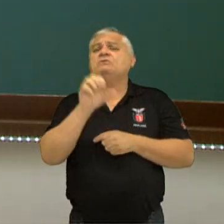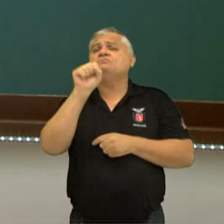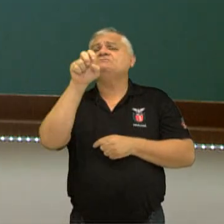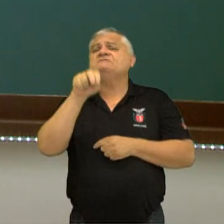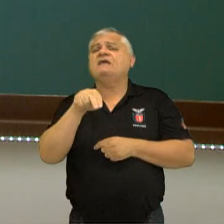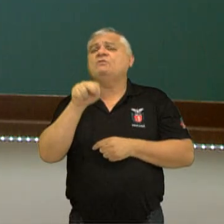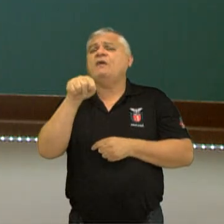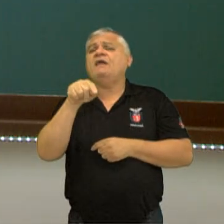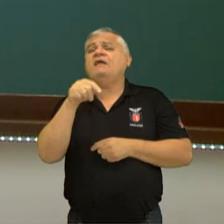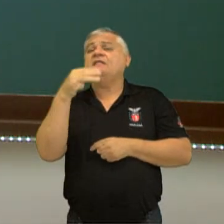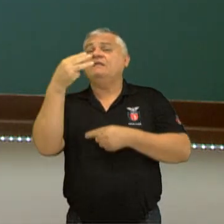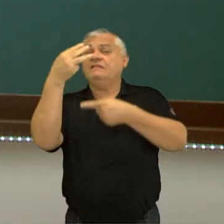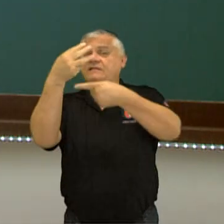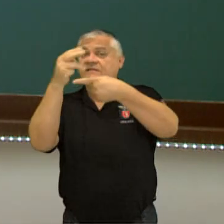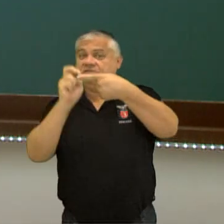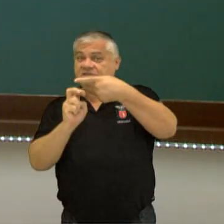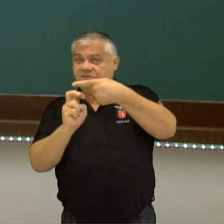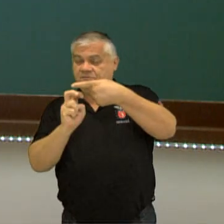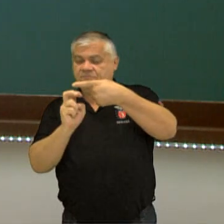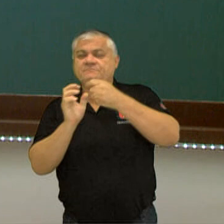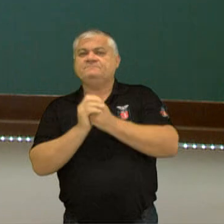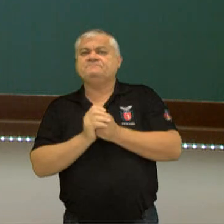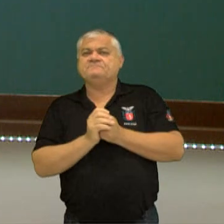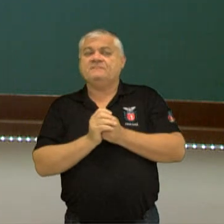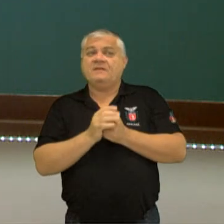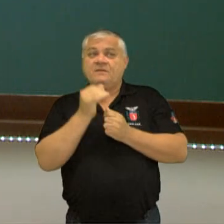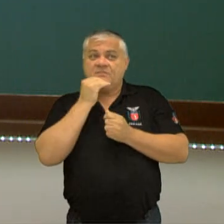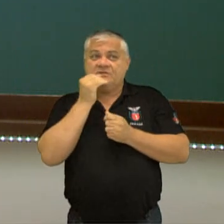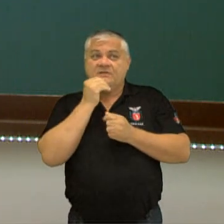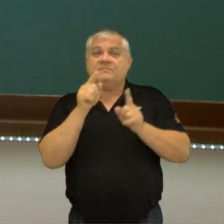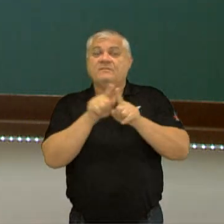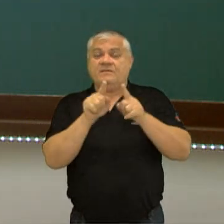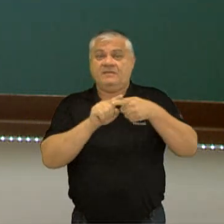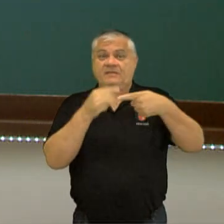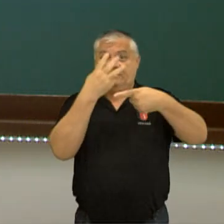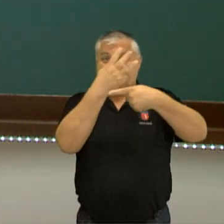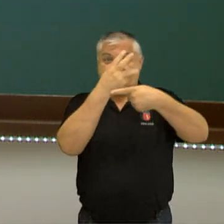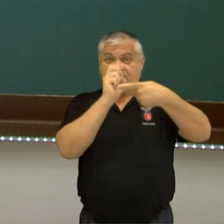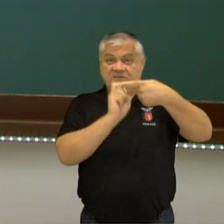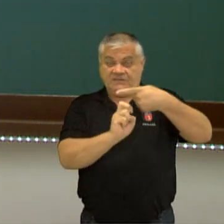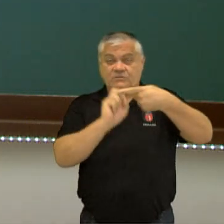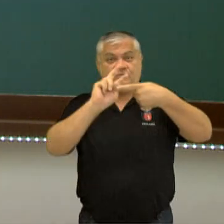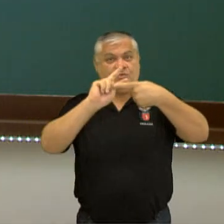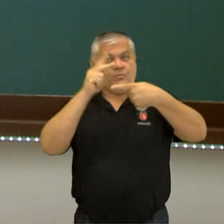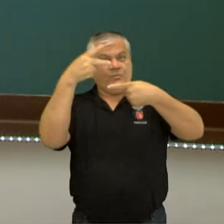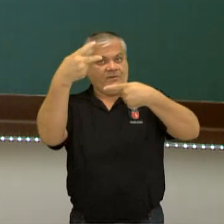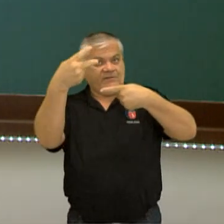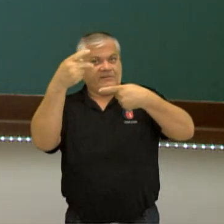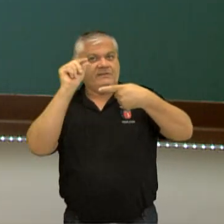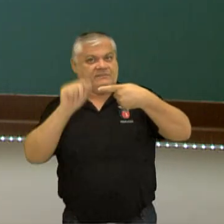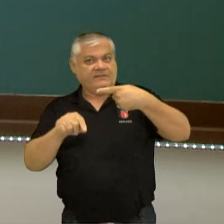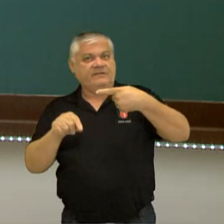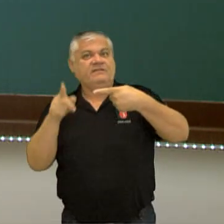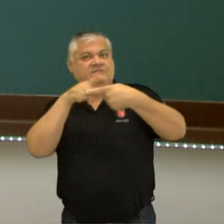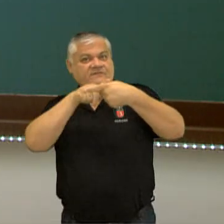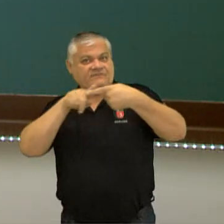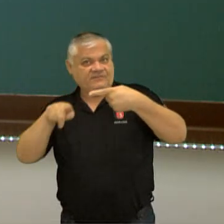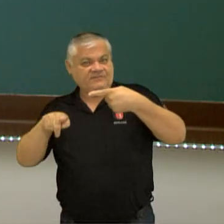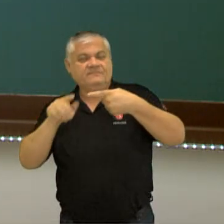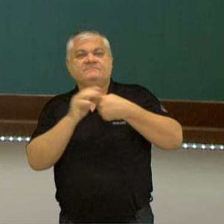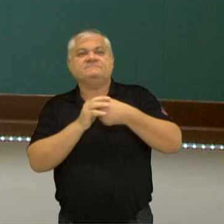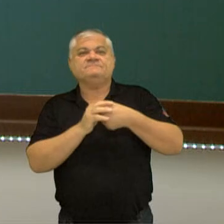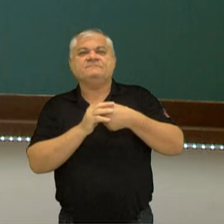ângulo é 3/5. Então, também sabemos, né, que a tangente é dada pela divisão do seno pelo